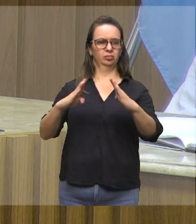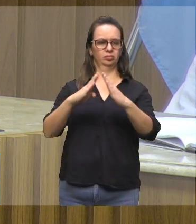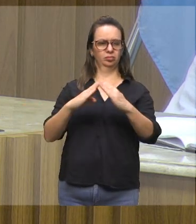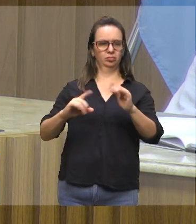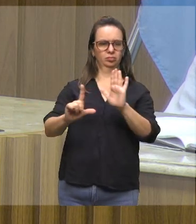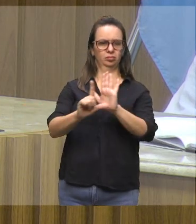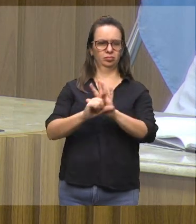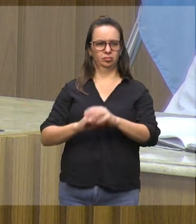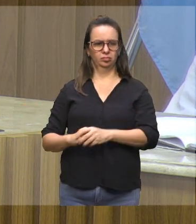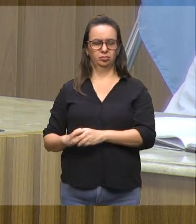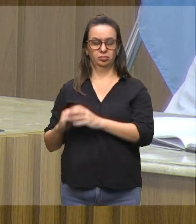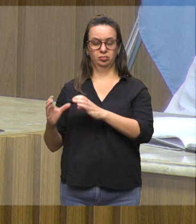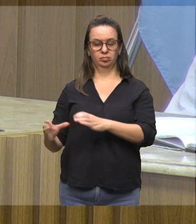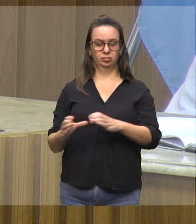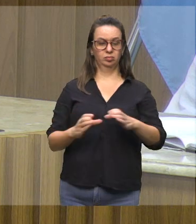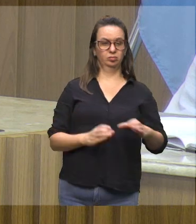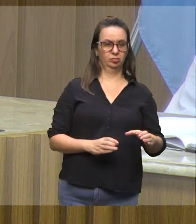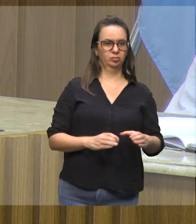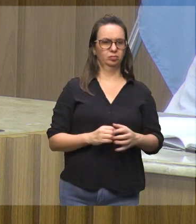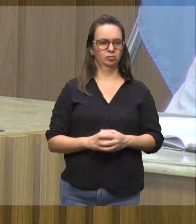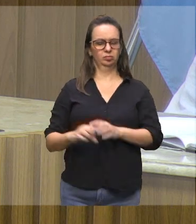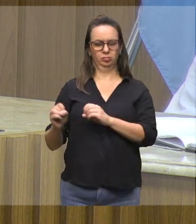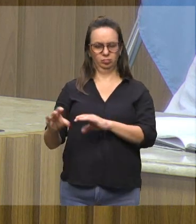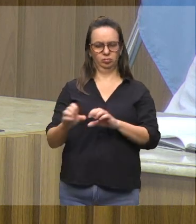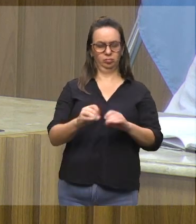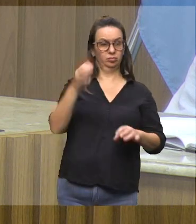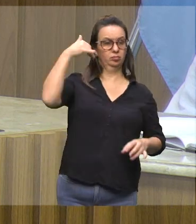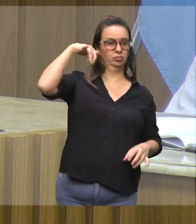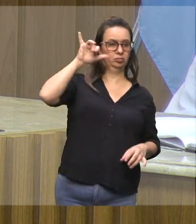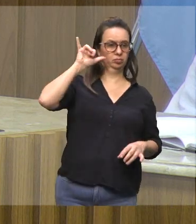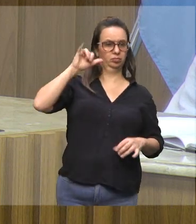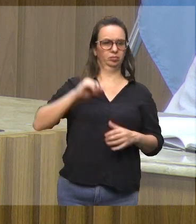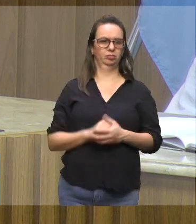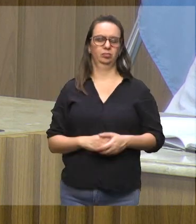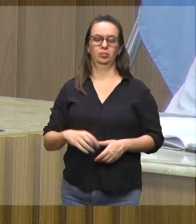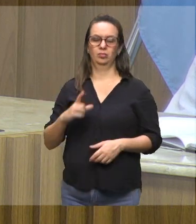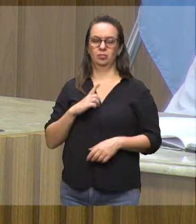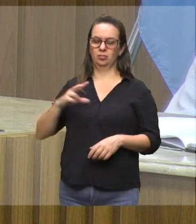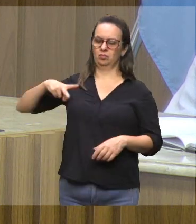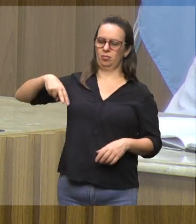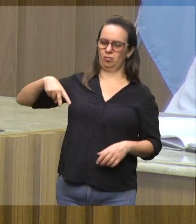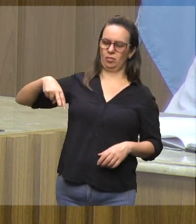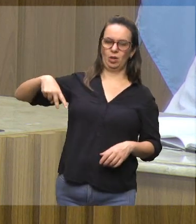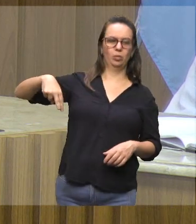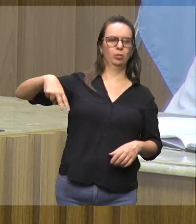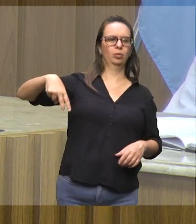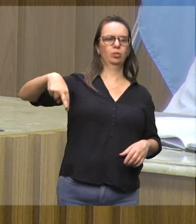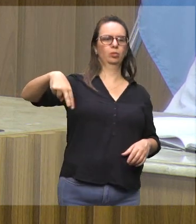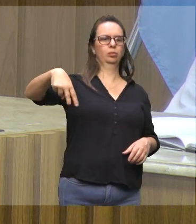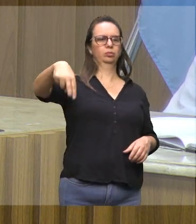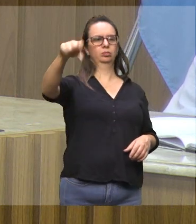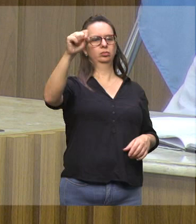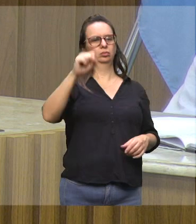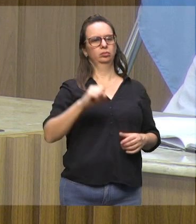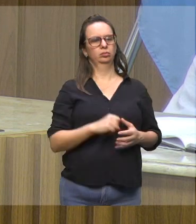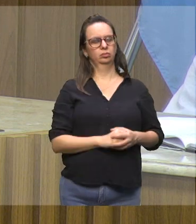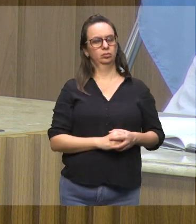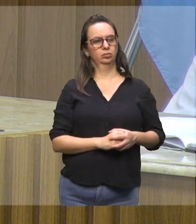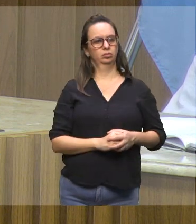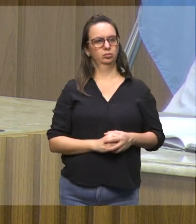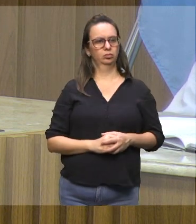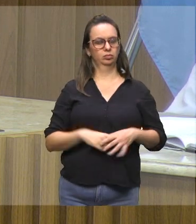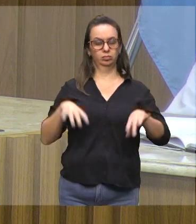de conscientização. Nós teremos uma passeata, nós teremos